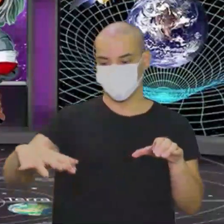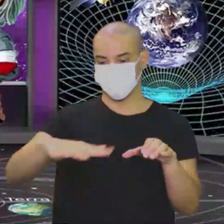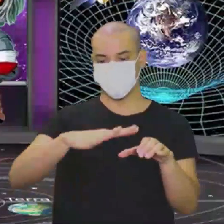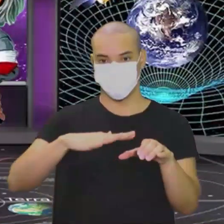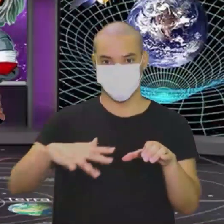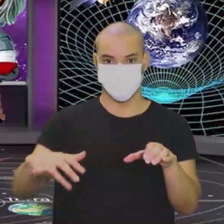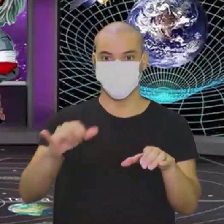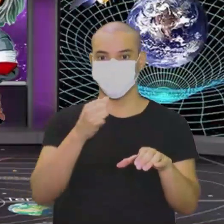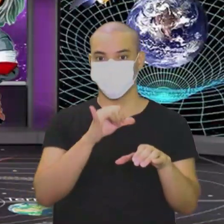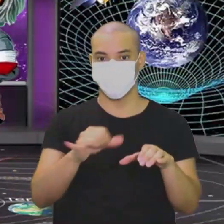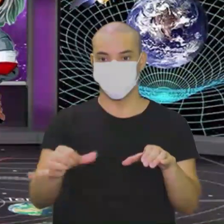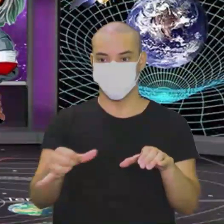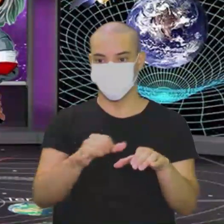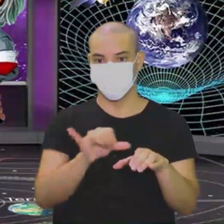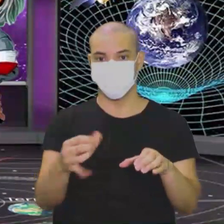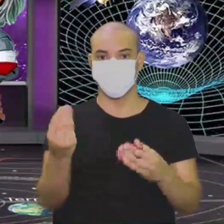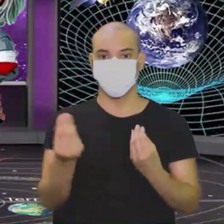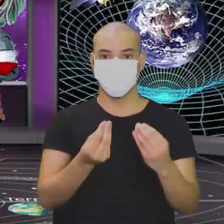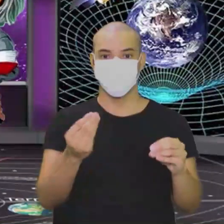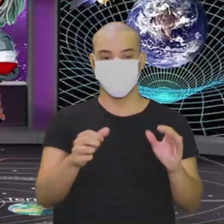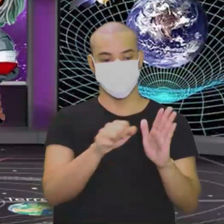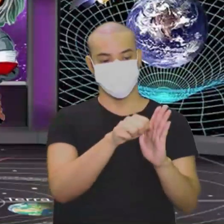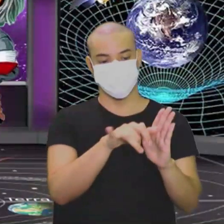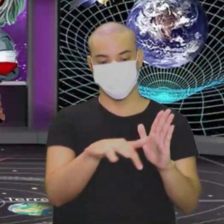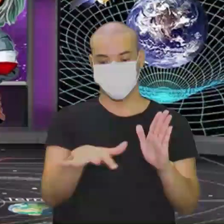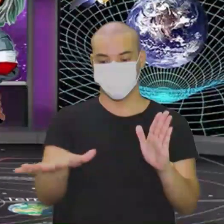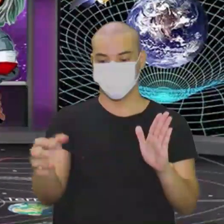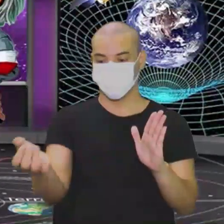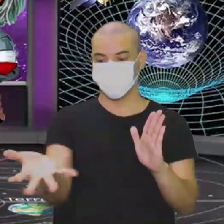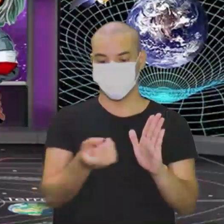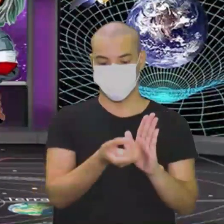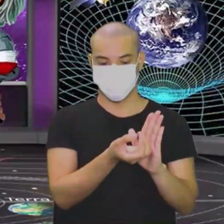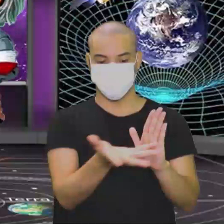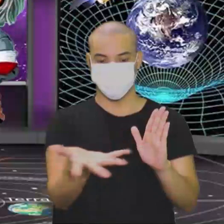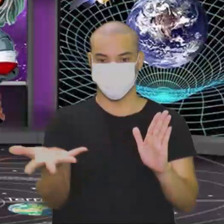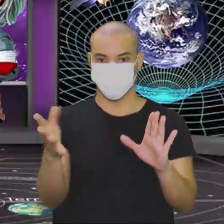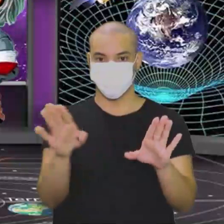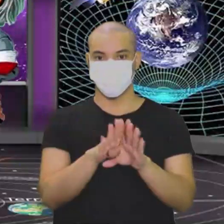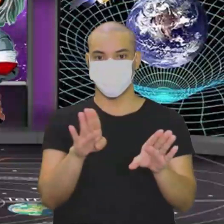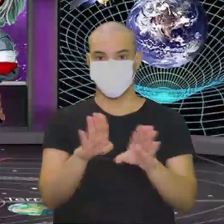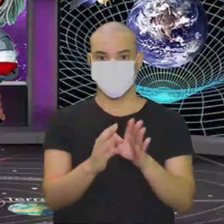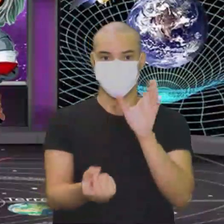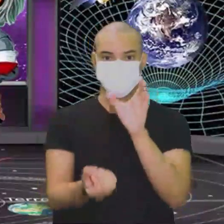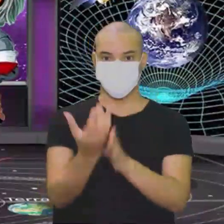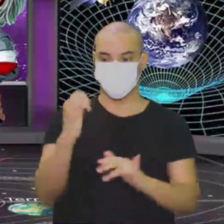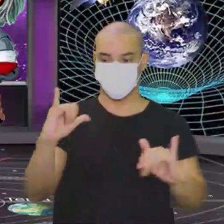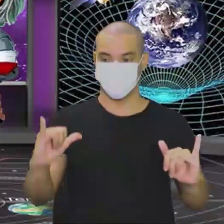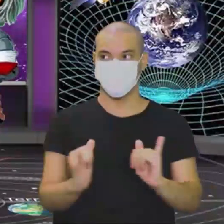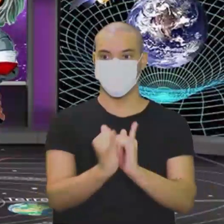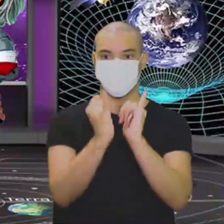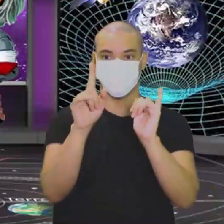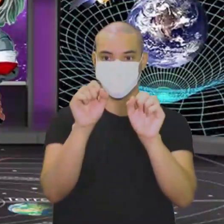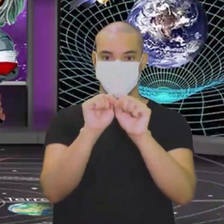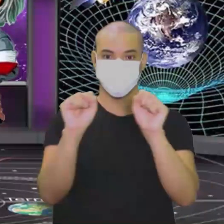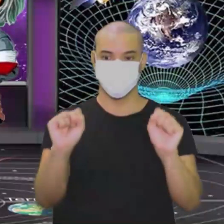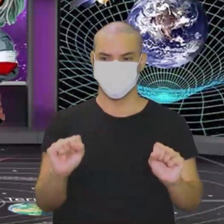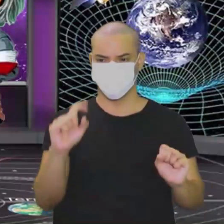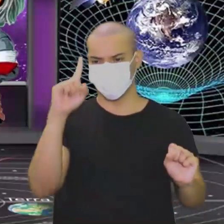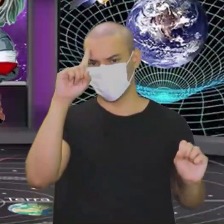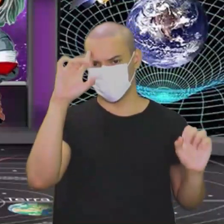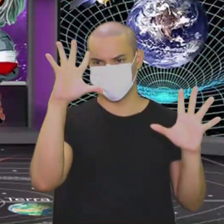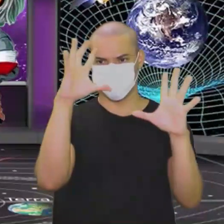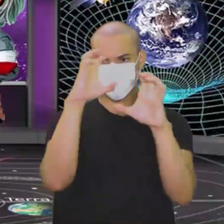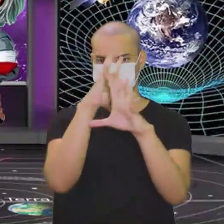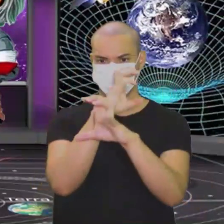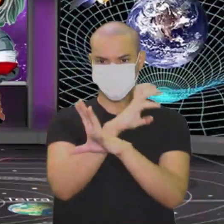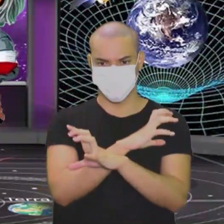da distribuição, da transmissão e também da geração de energia é um sistema muito complexo. Requer sistemas